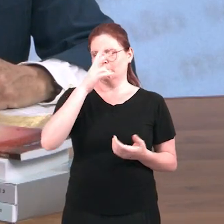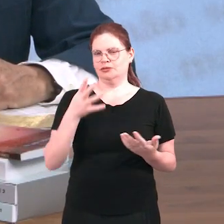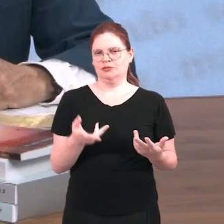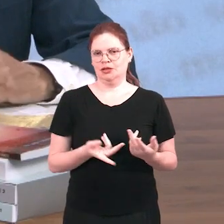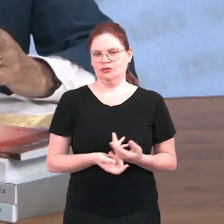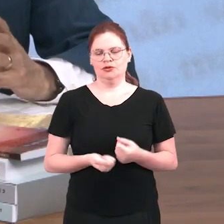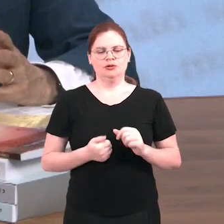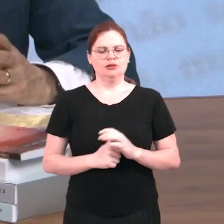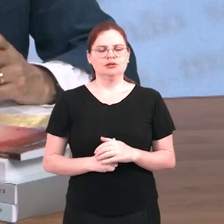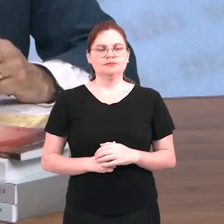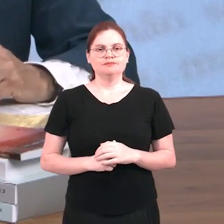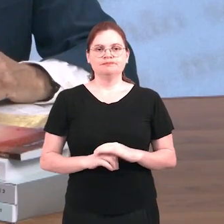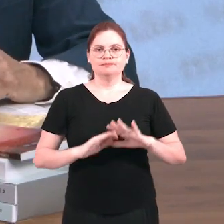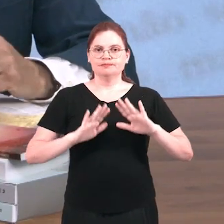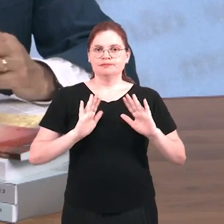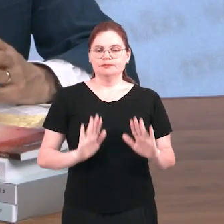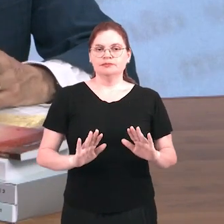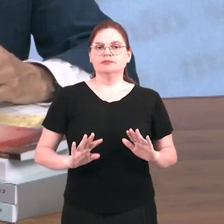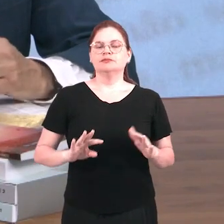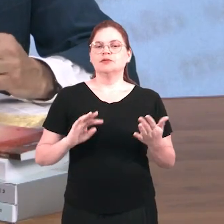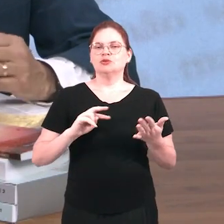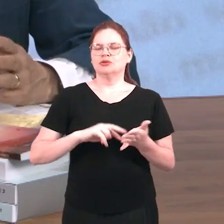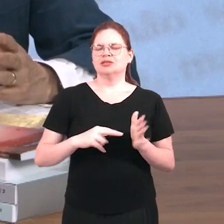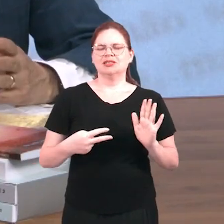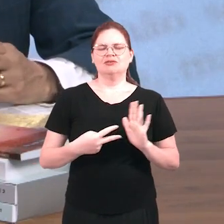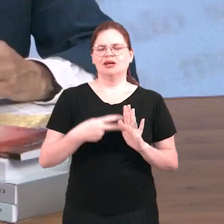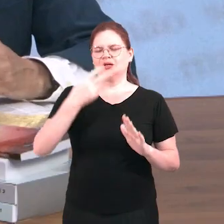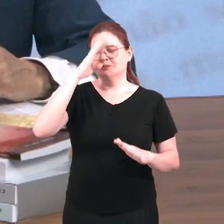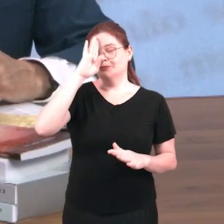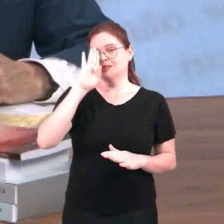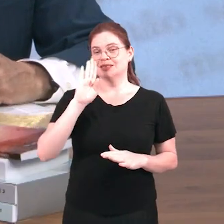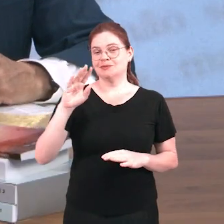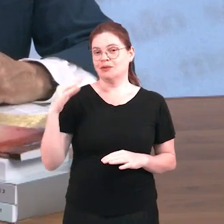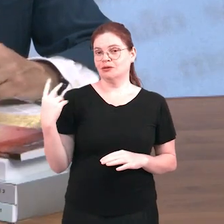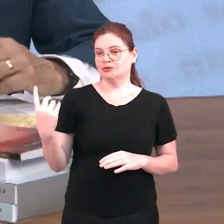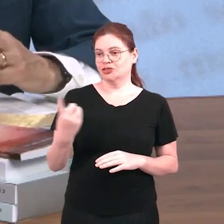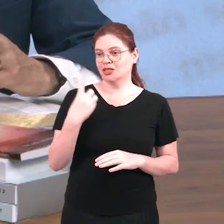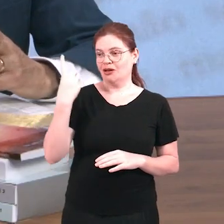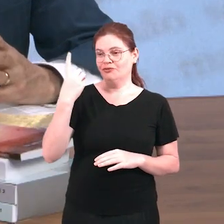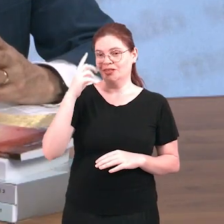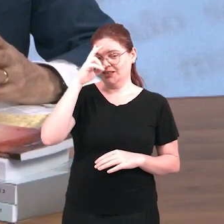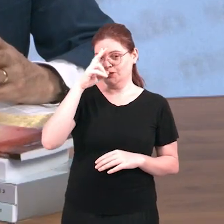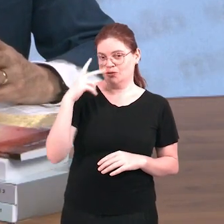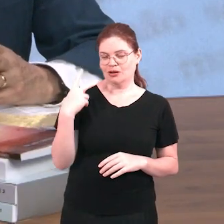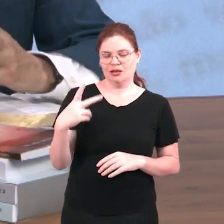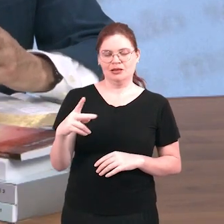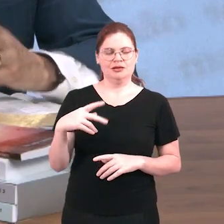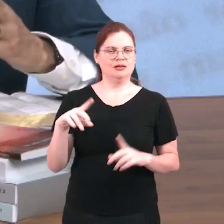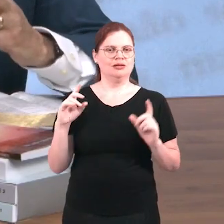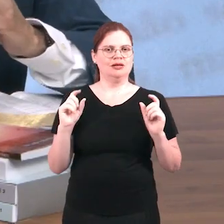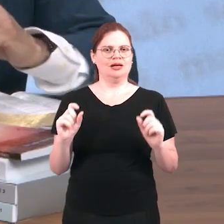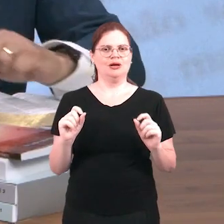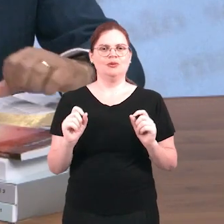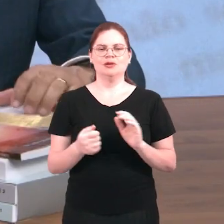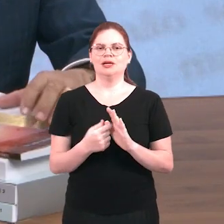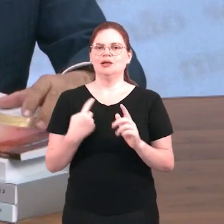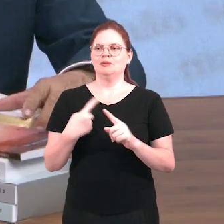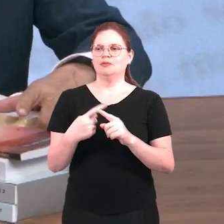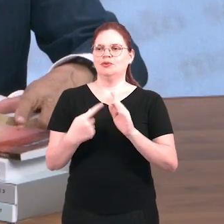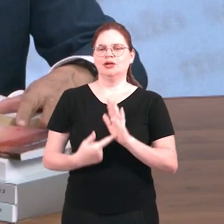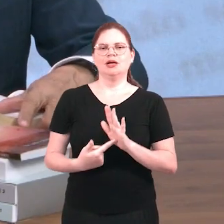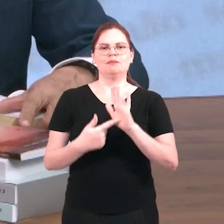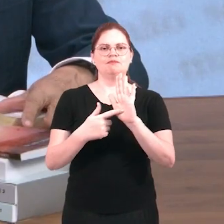inestimável. No entanto, o significado maior da história de Davi está no fato de que ela nos